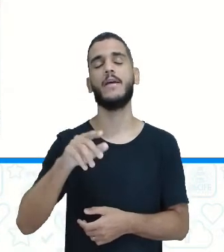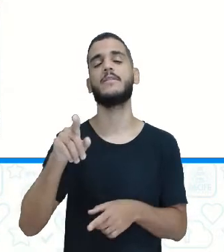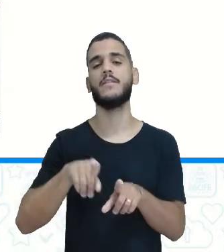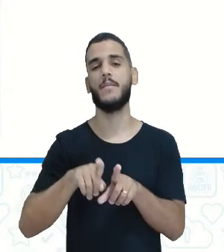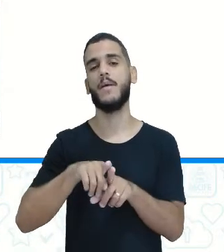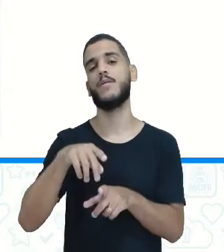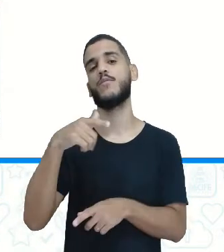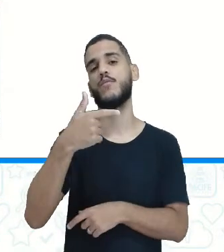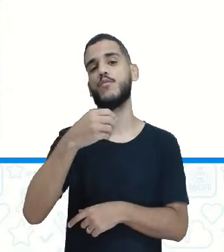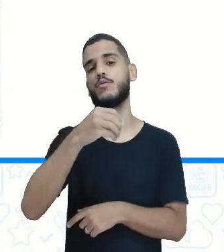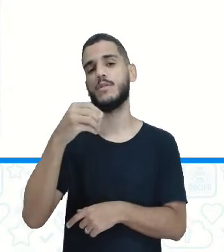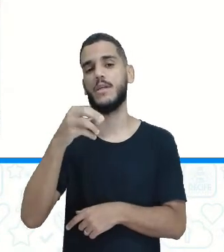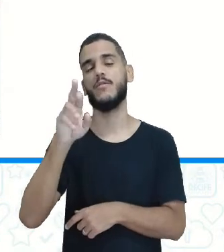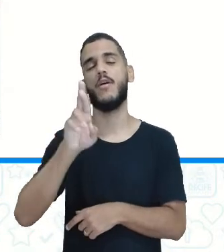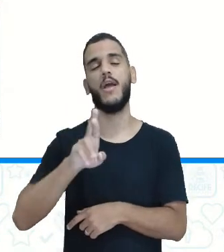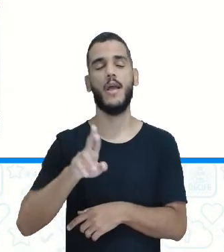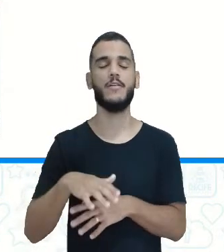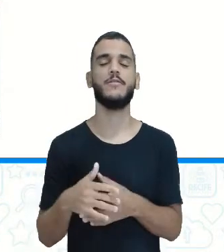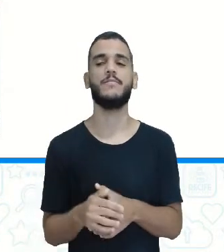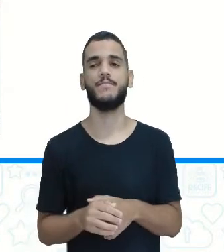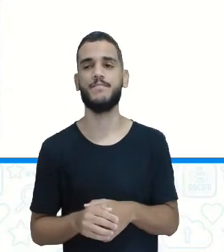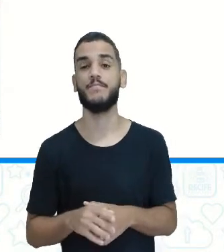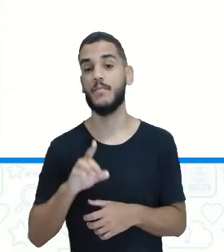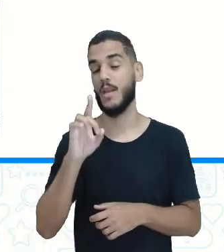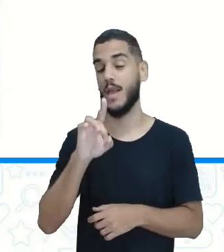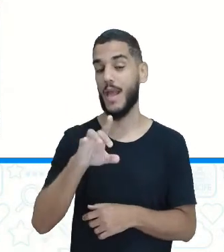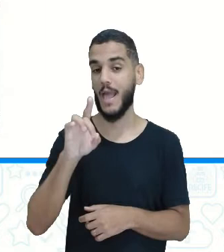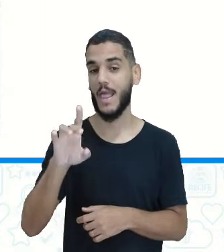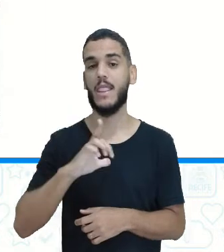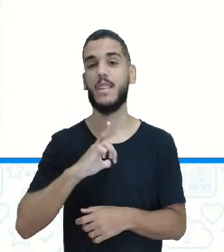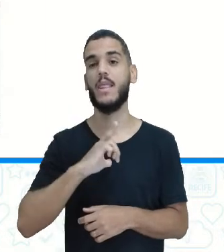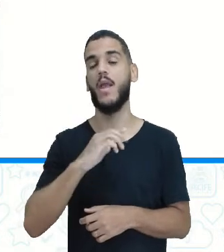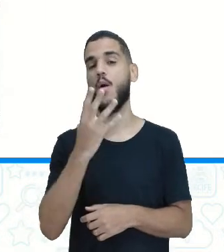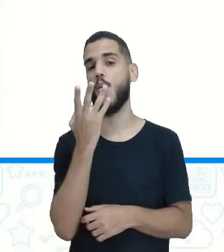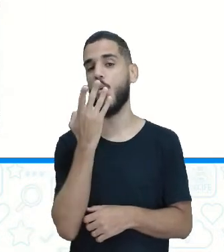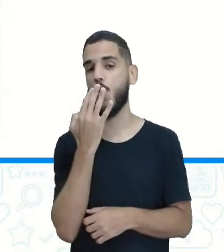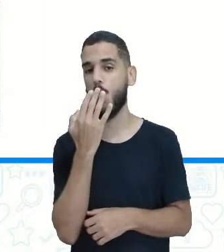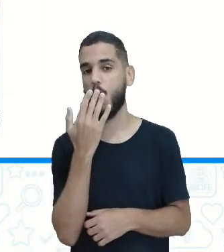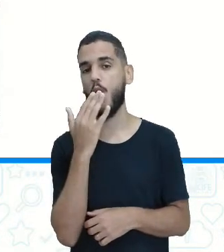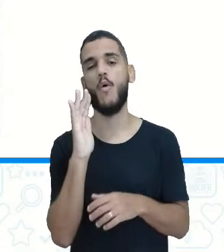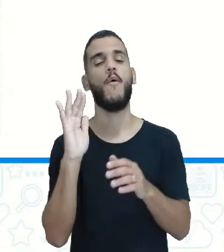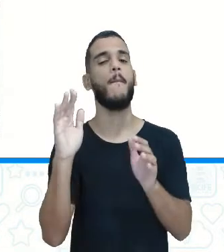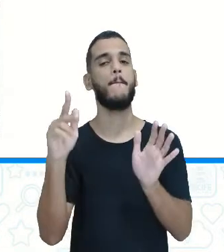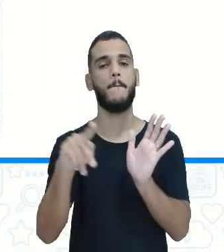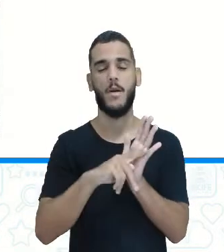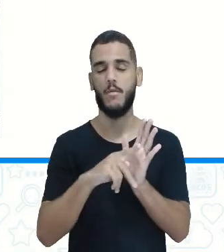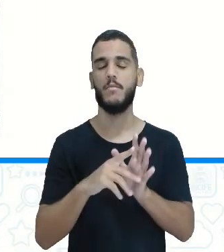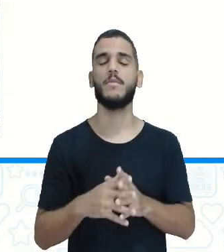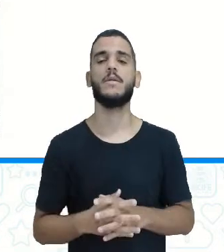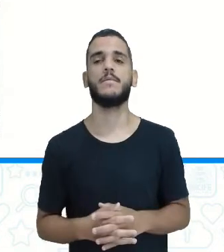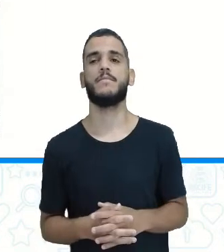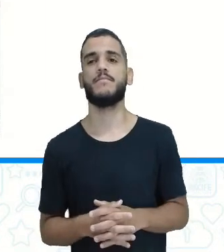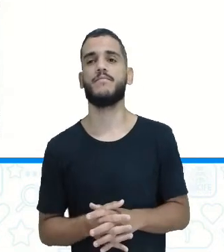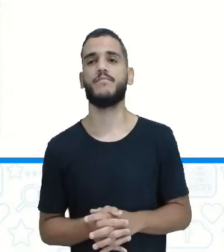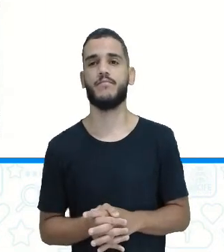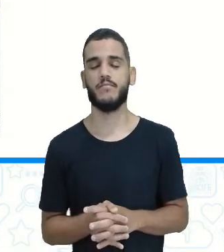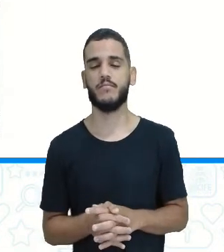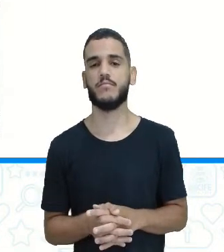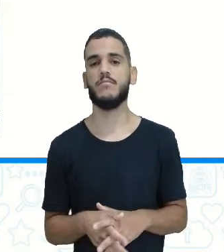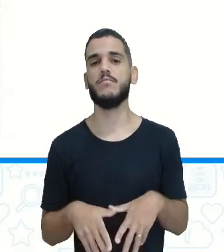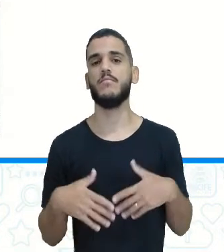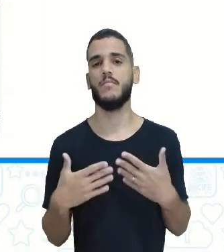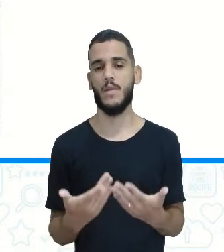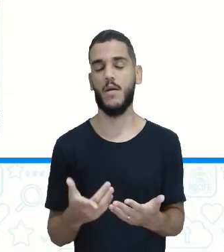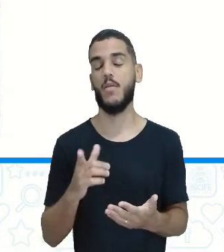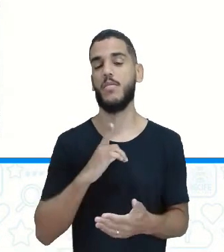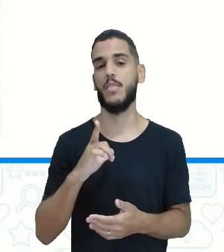200 reais. Cada cédula tem a sua cor específica e tem aquela, né,